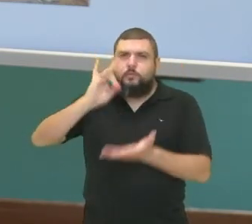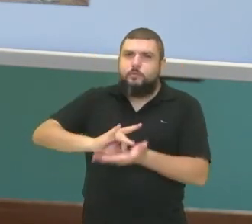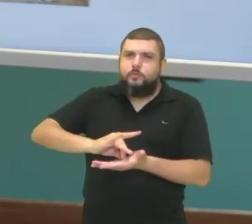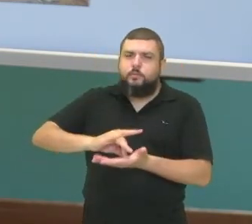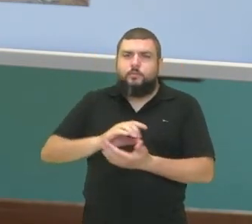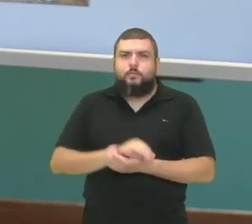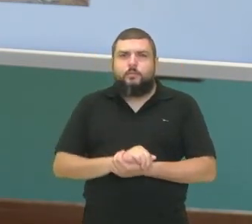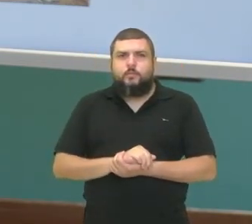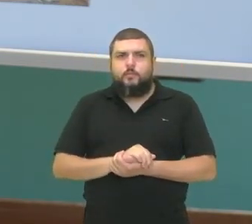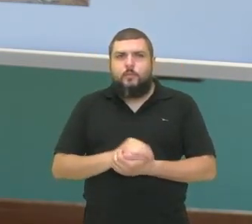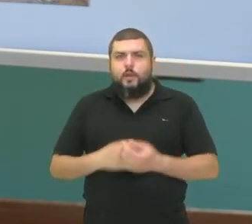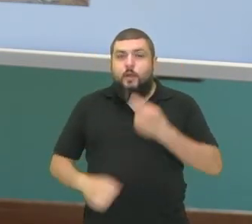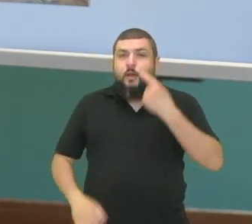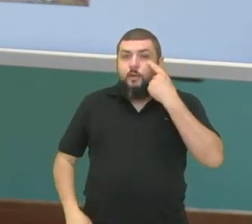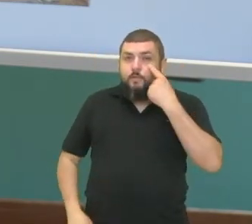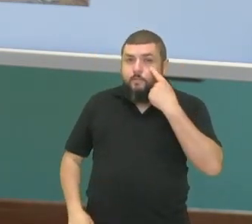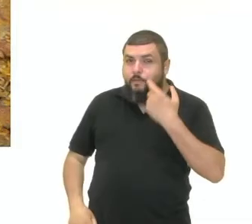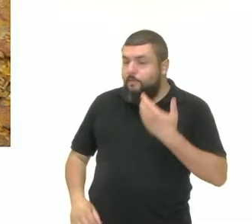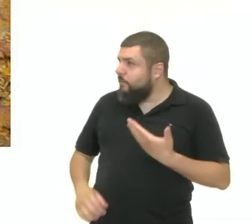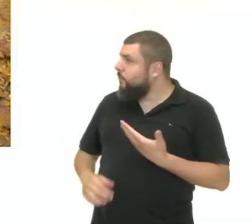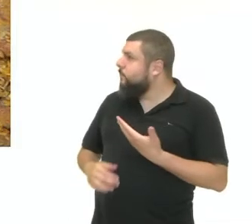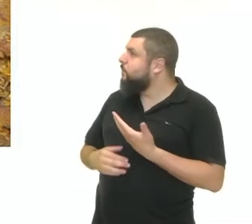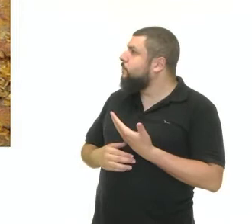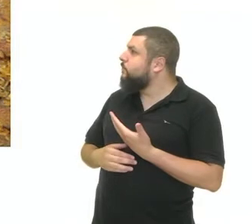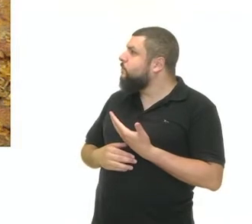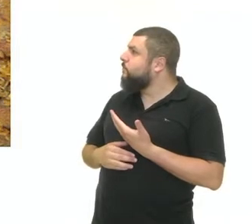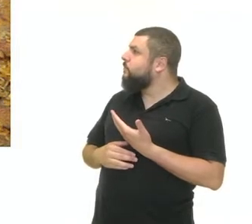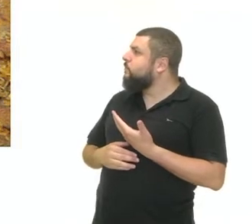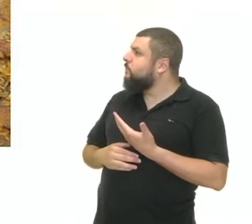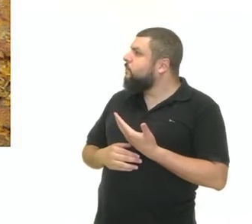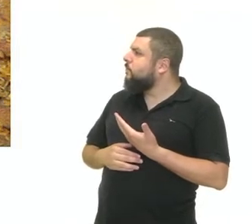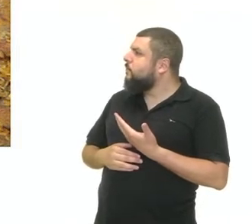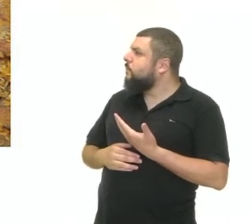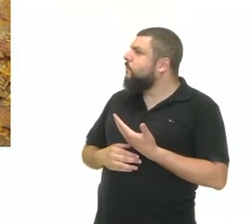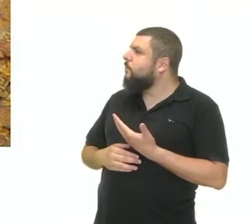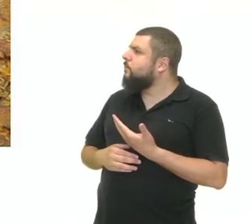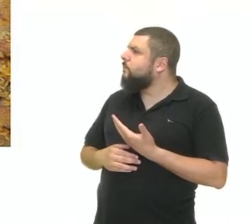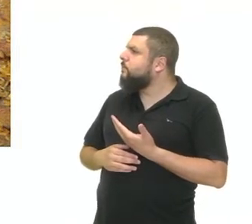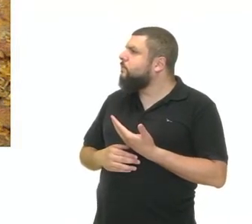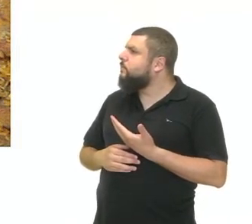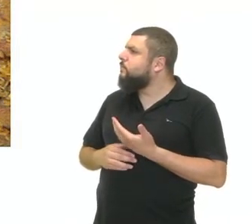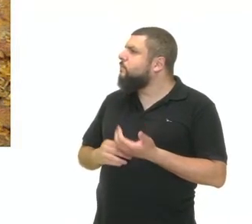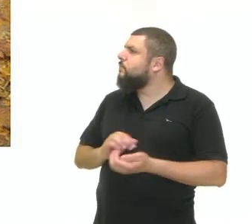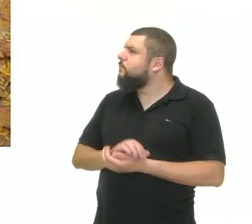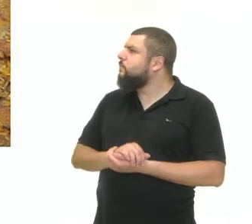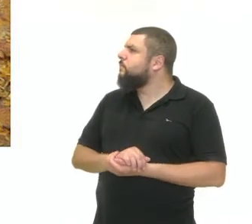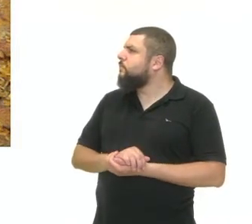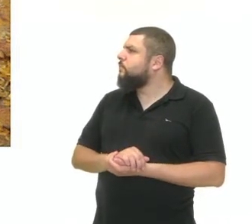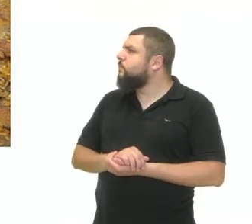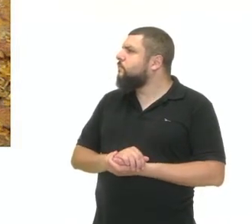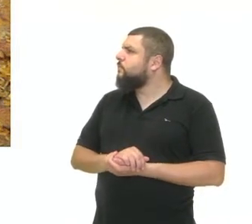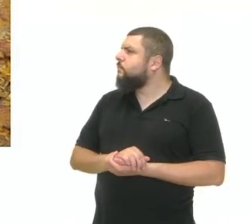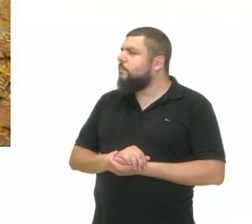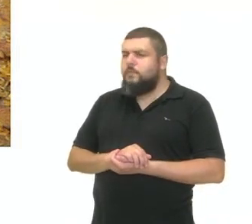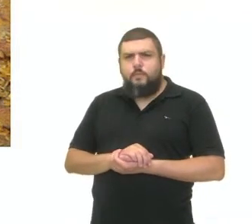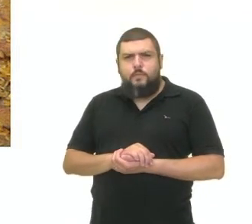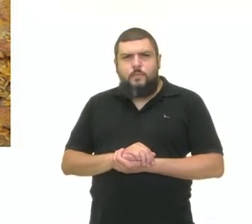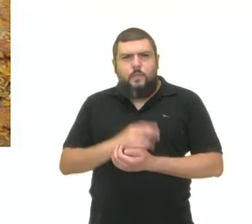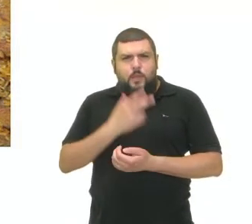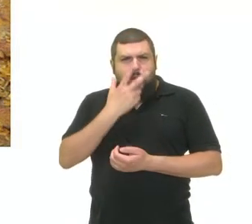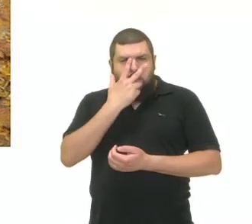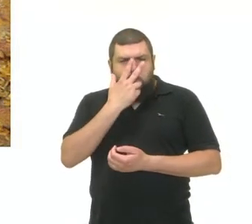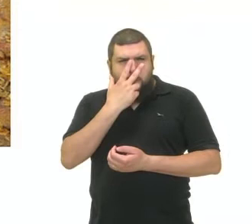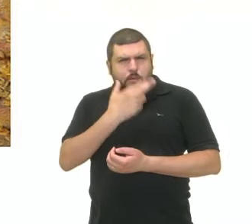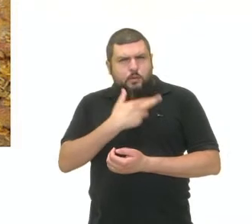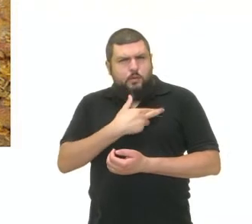uma cena religiosa. Olha bem essa obra. Parece algo religioso na opinião de